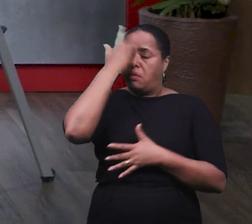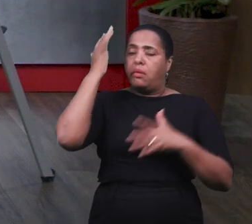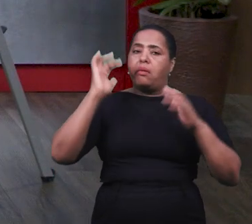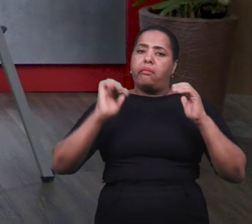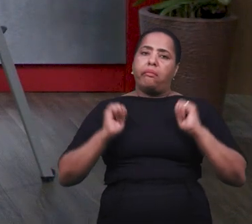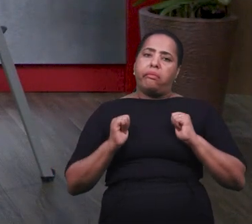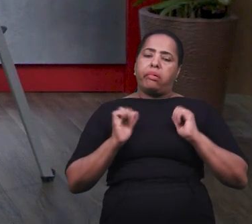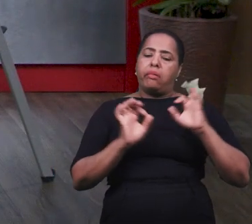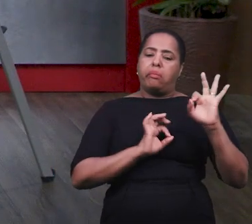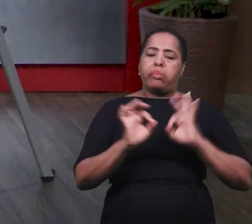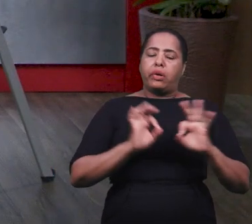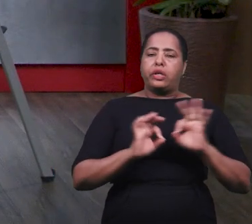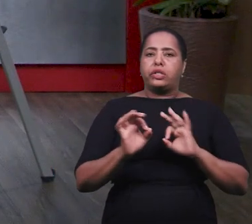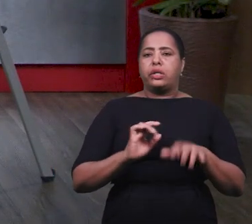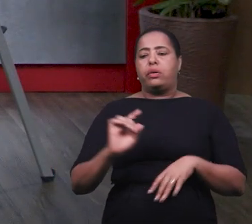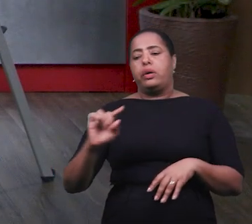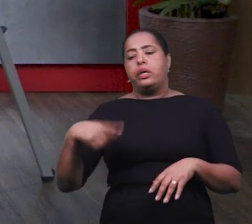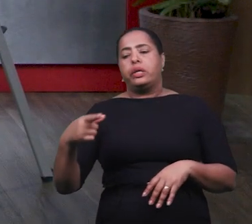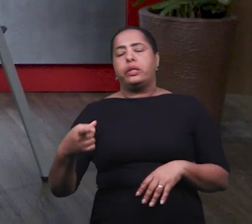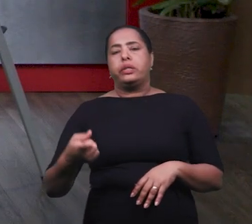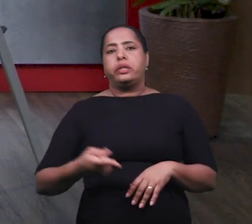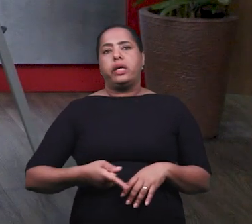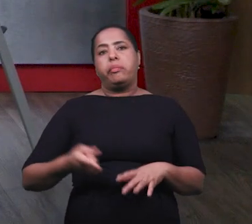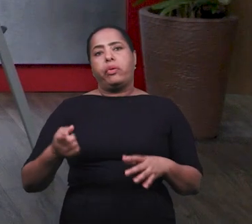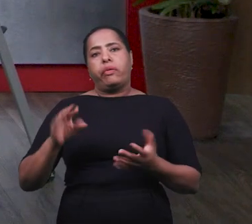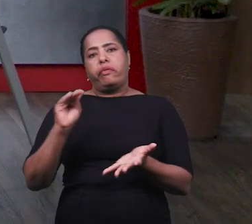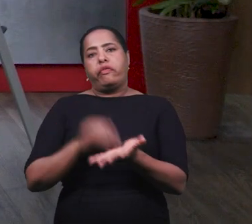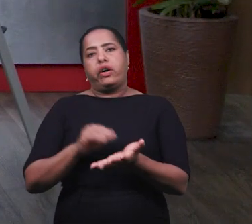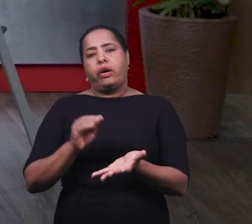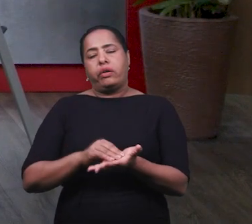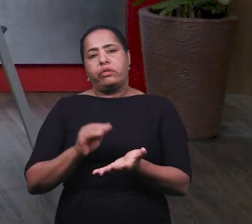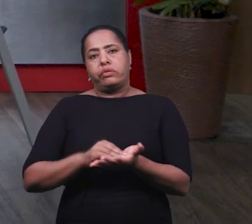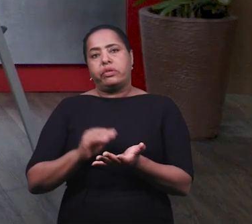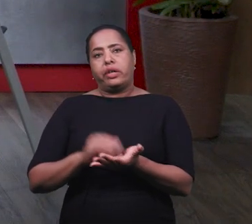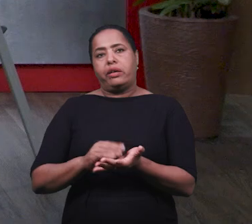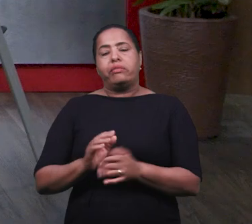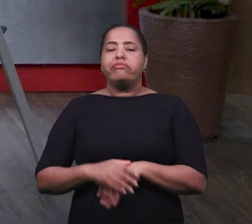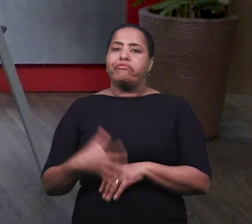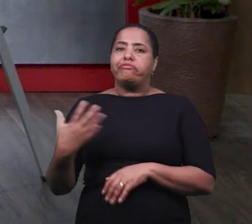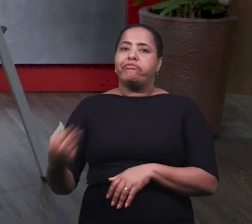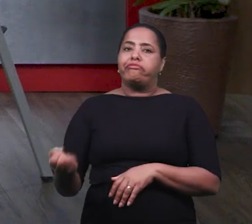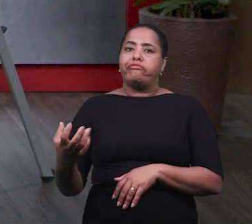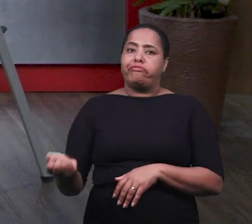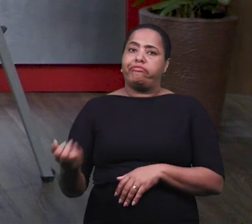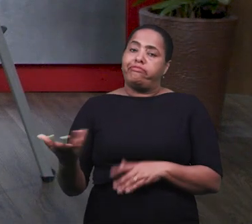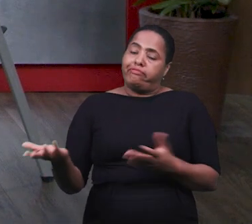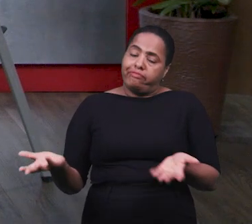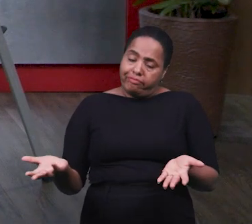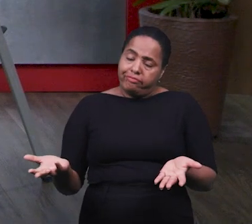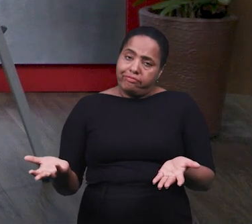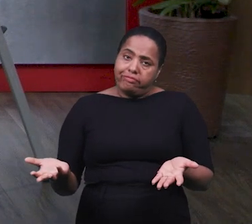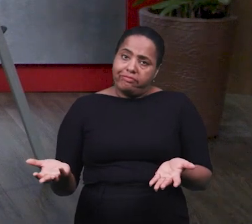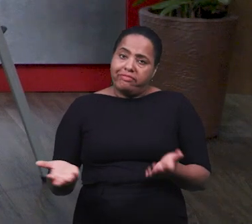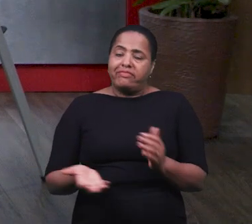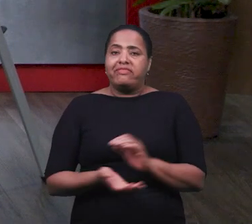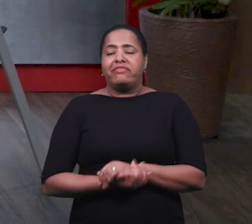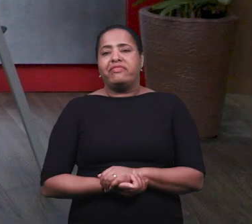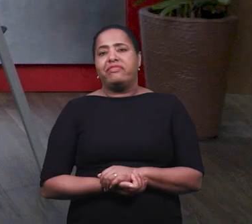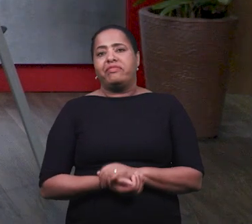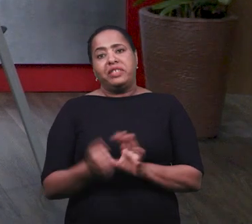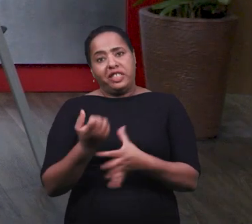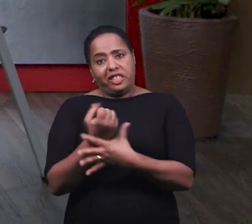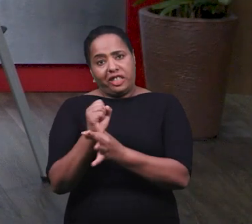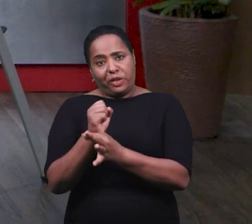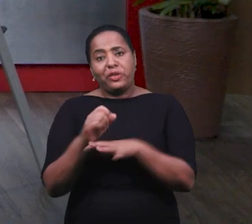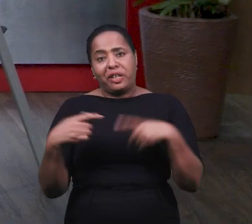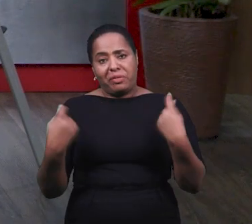não se planejando e dependendo de benefício assistencial, que é muito ruim. Triste, né? Porque isso pode cessar um dia. Então, é bem difícil, é bem inseguro.